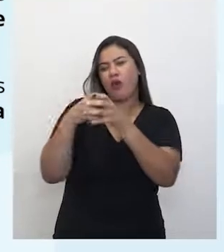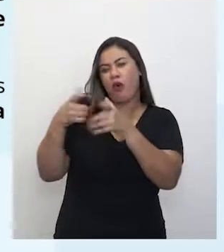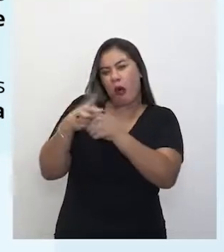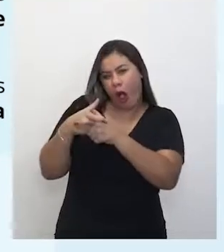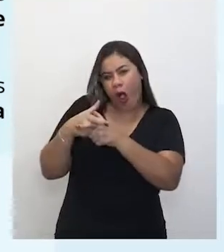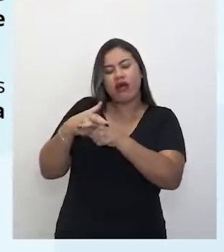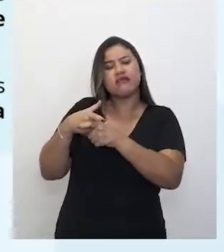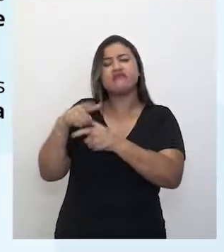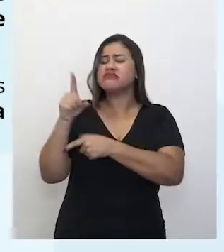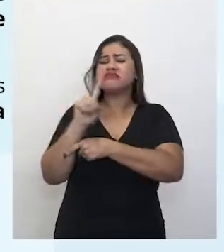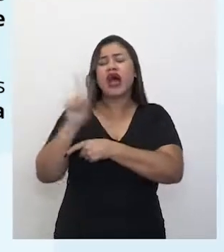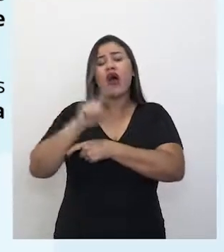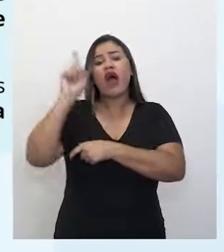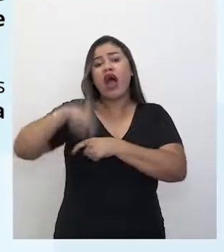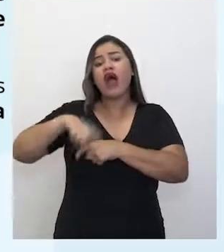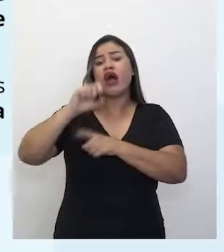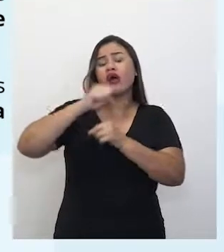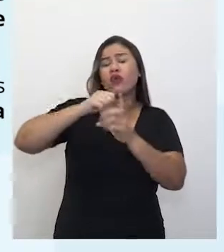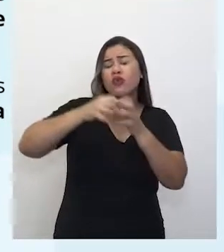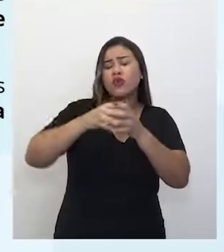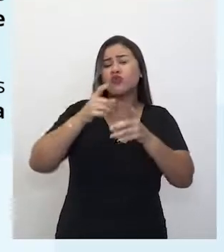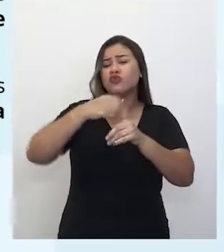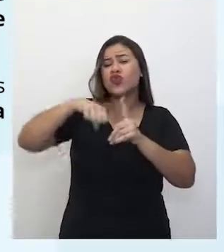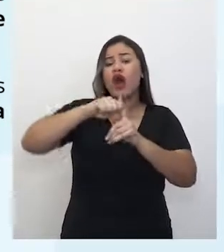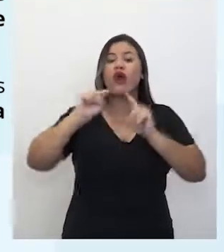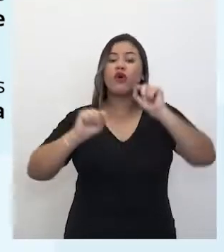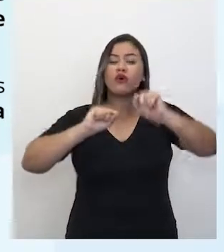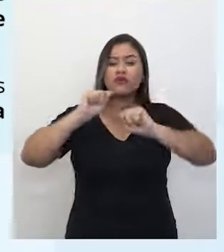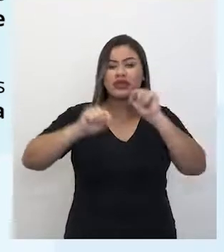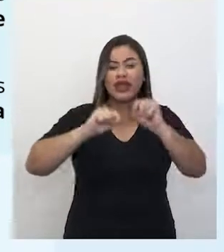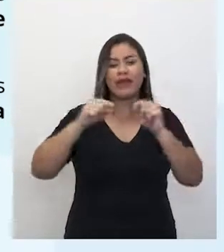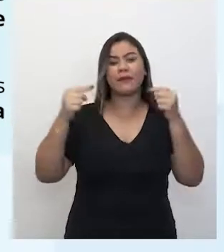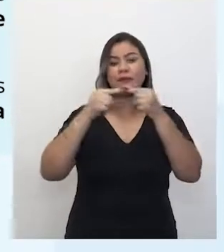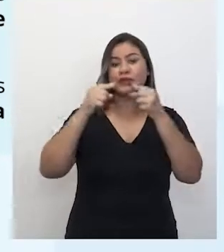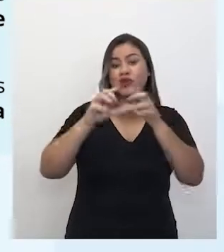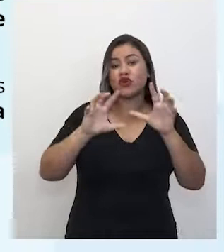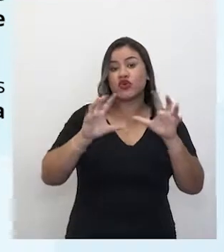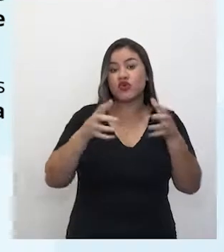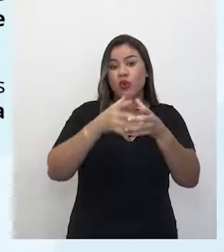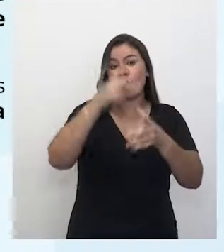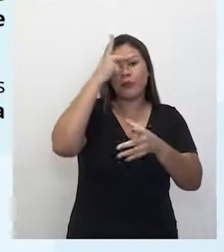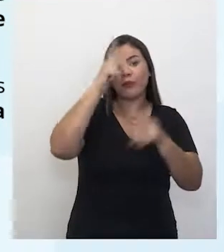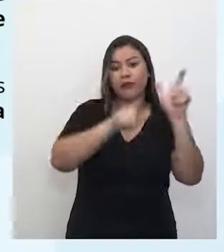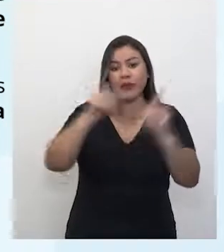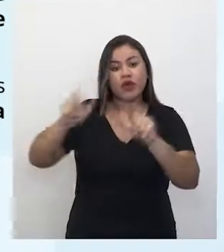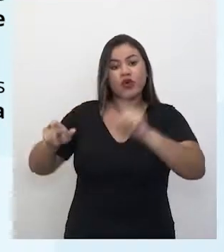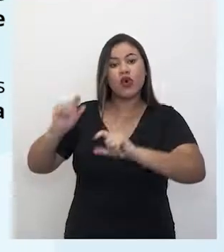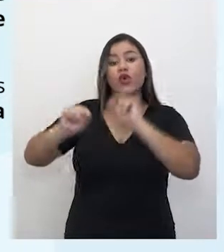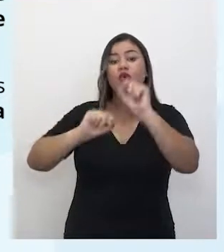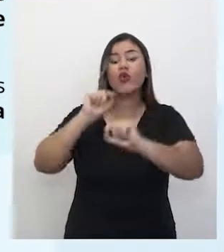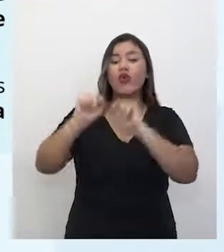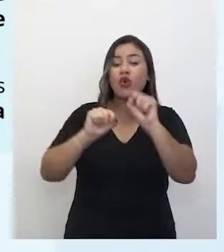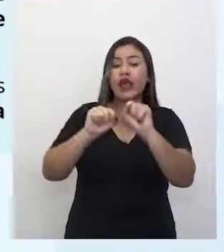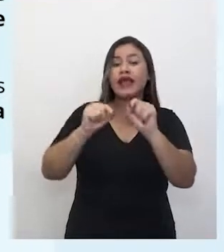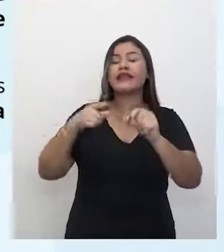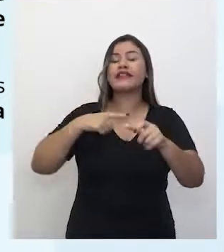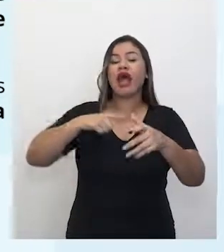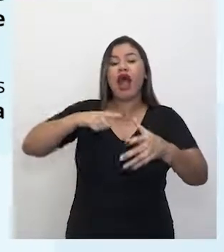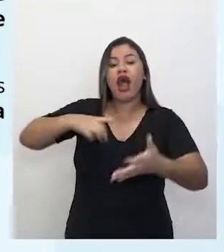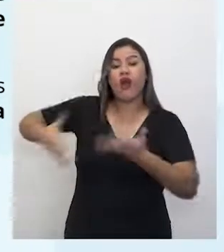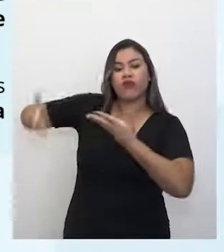de pessoas. Um grupo social existe, né, quando determinado conjunto de pessoas mantém